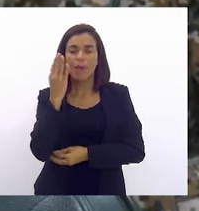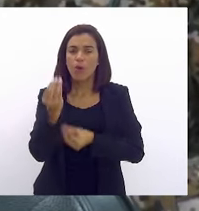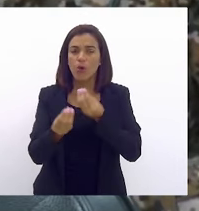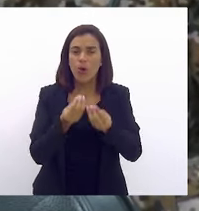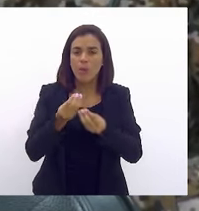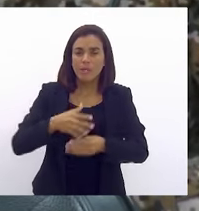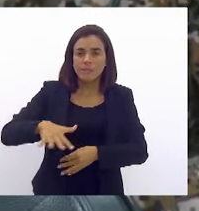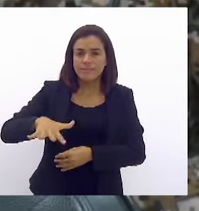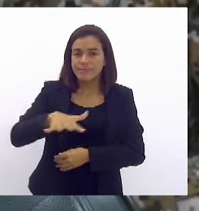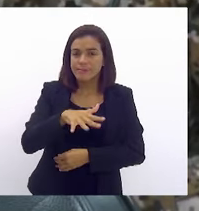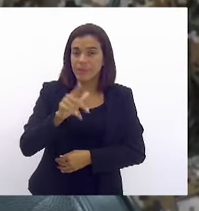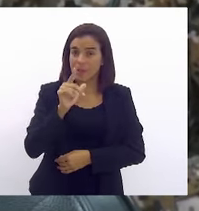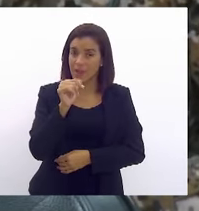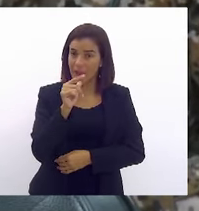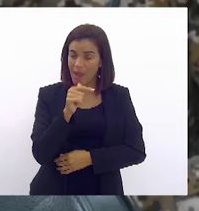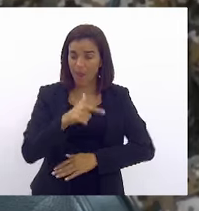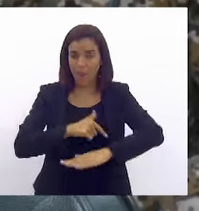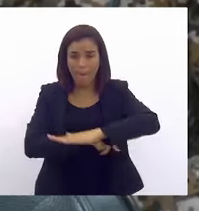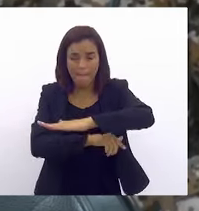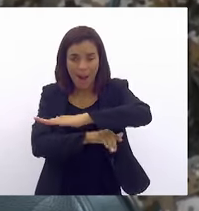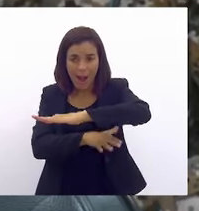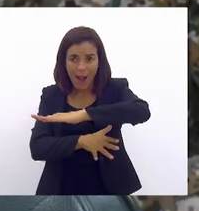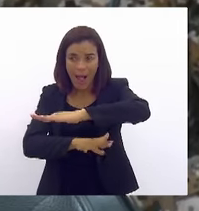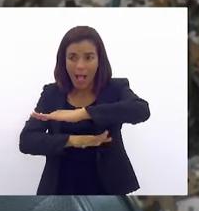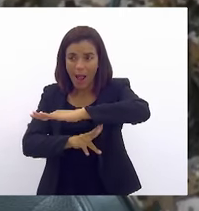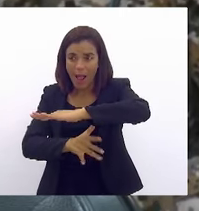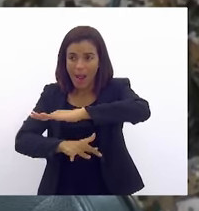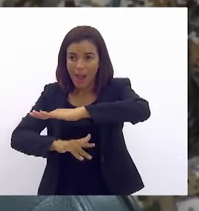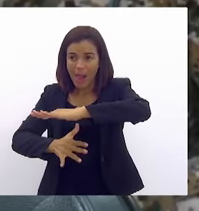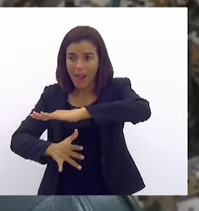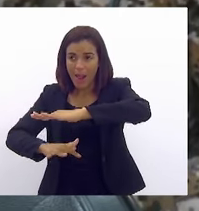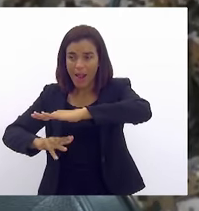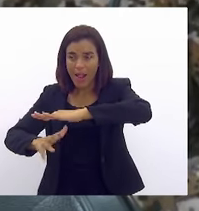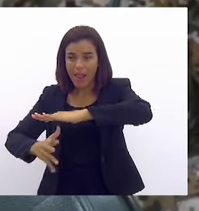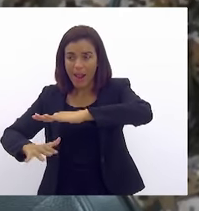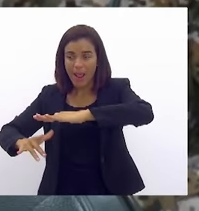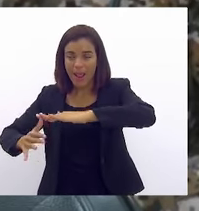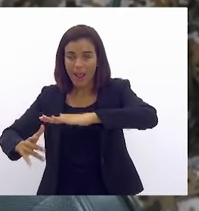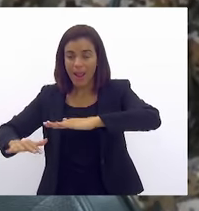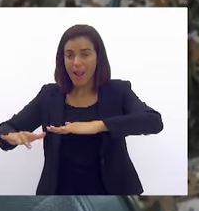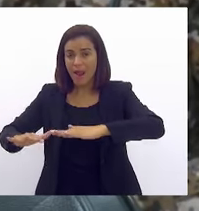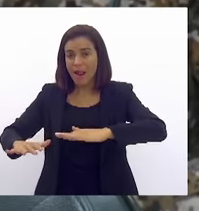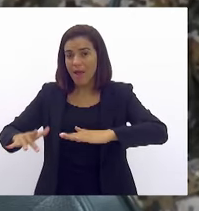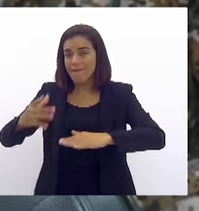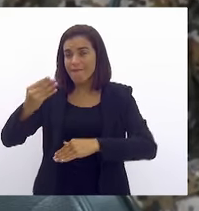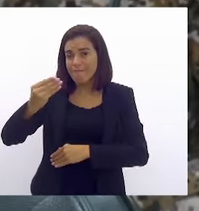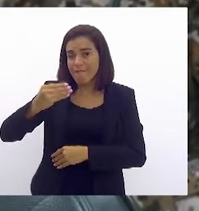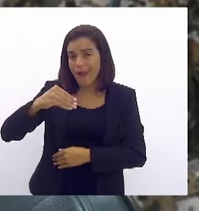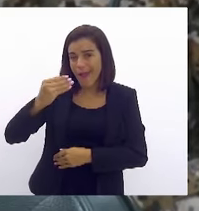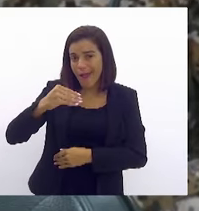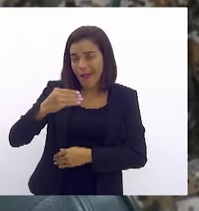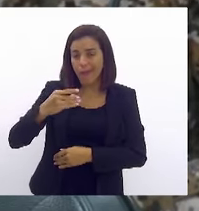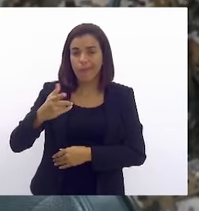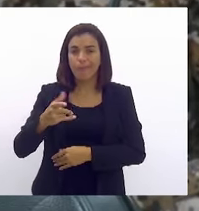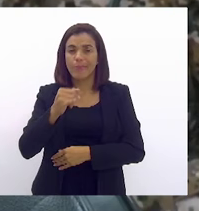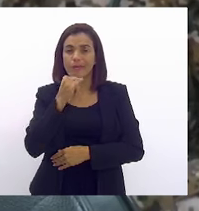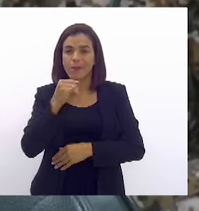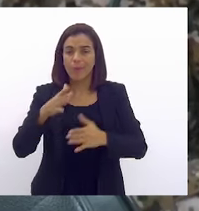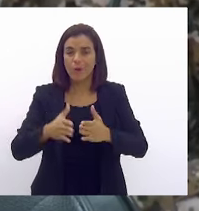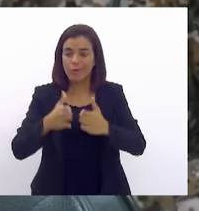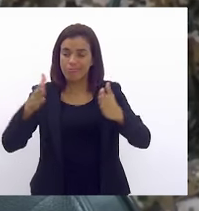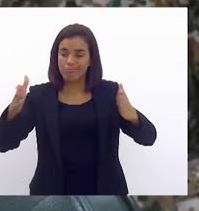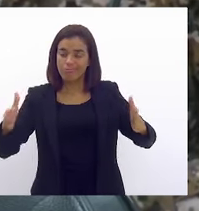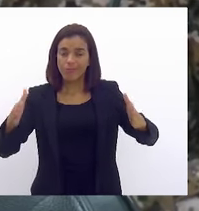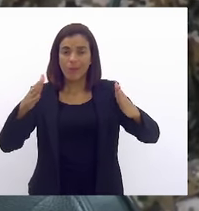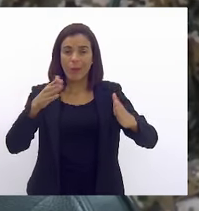que são tão vulneráveis quando se trata de uma expansão imobiliária ou de um